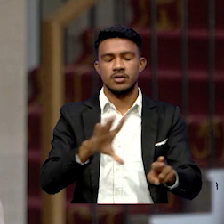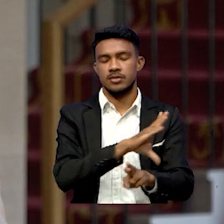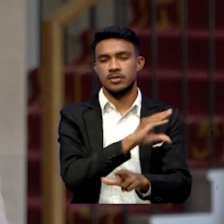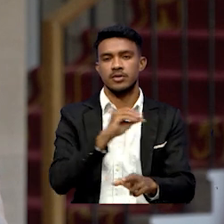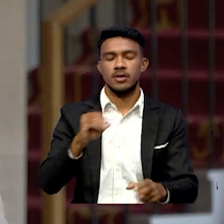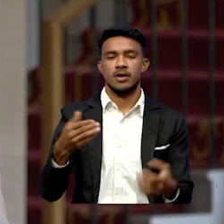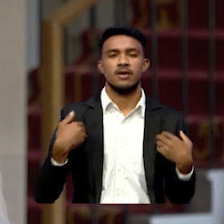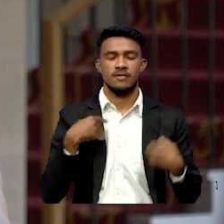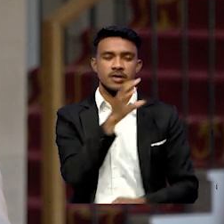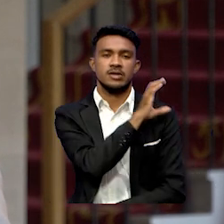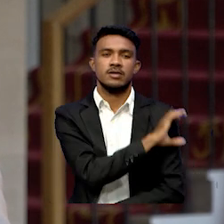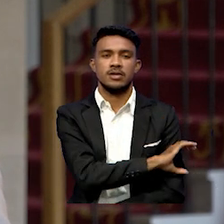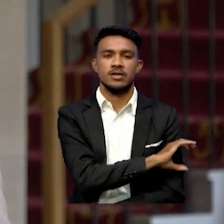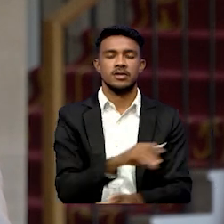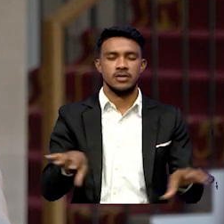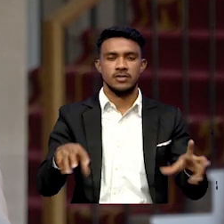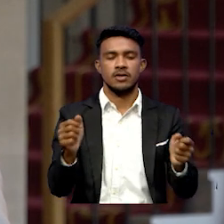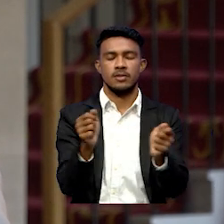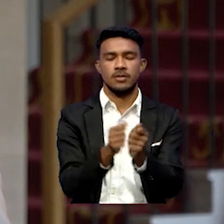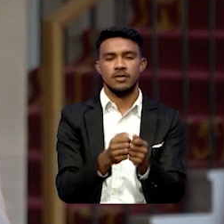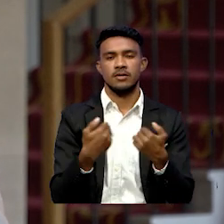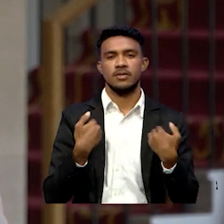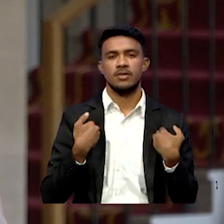segurança e